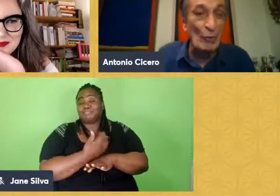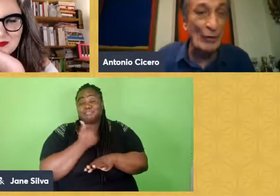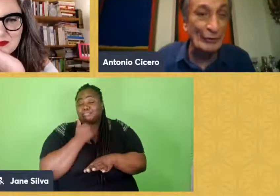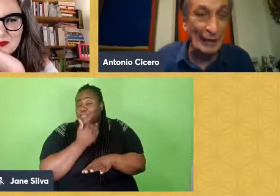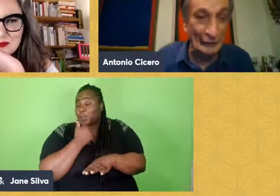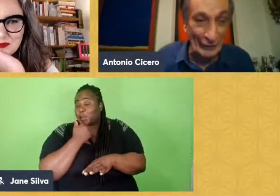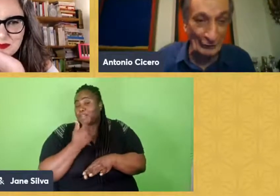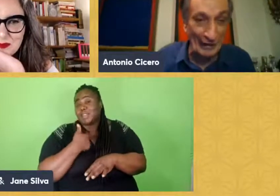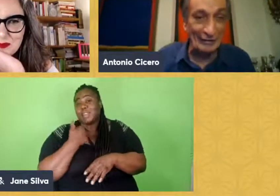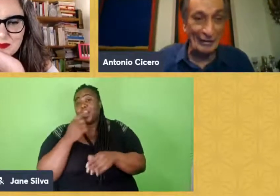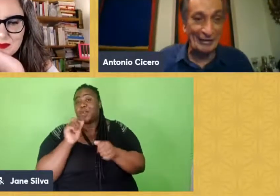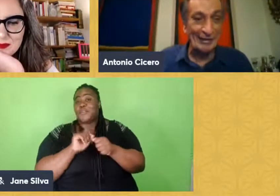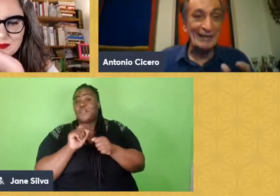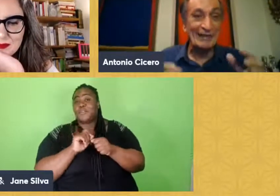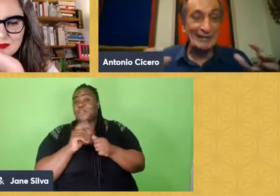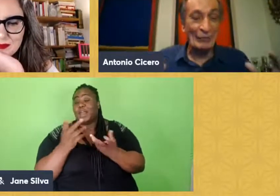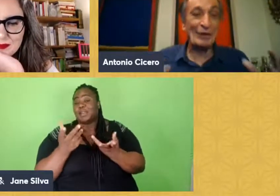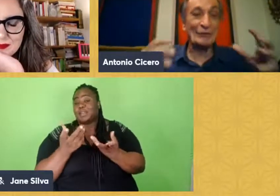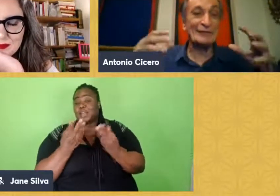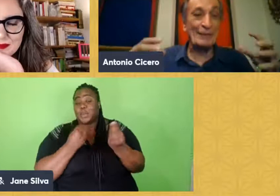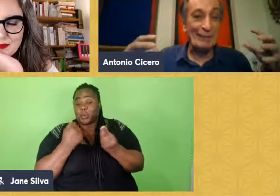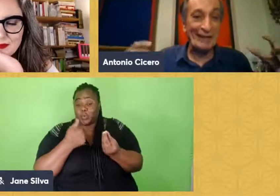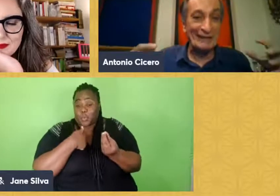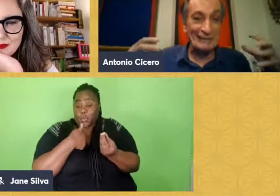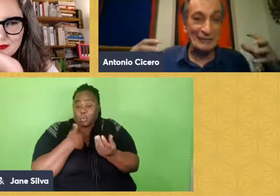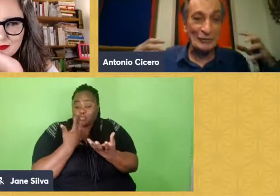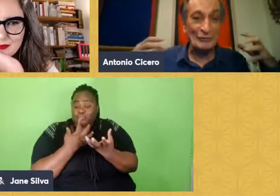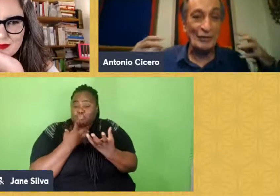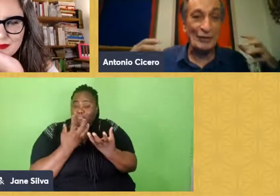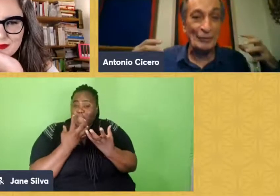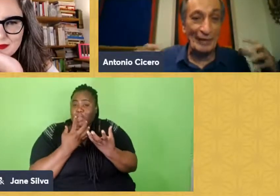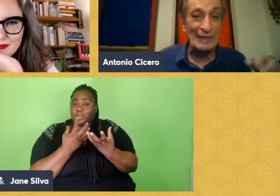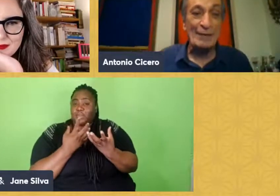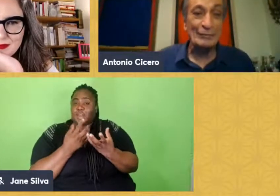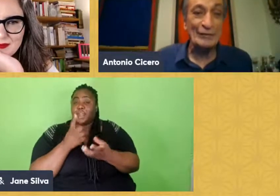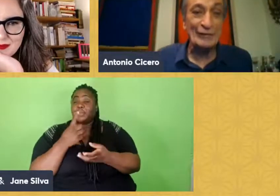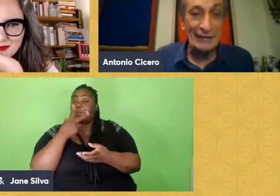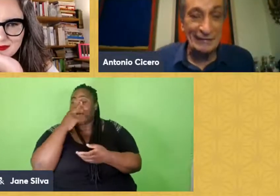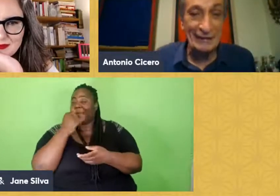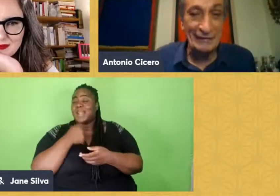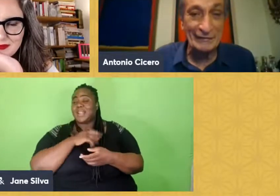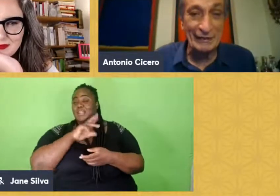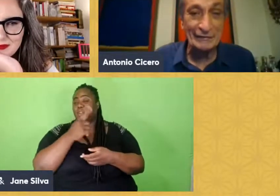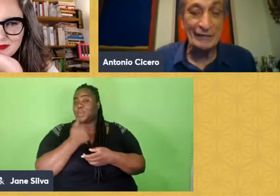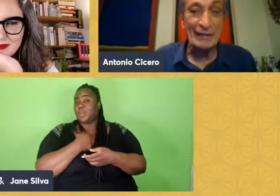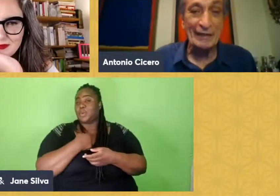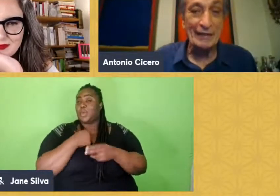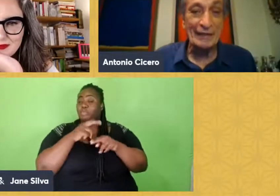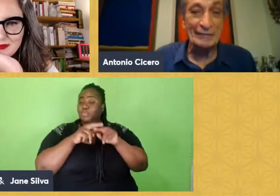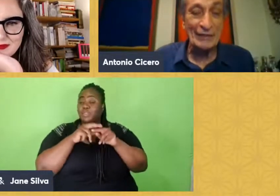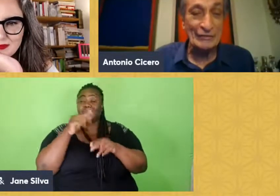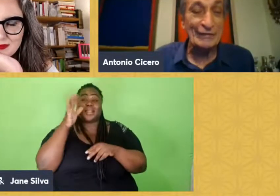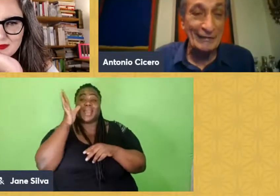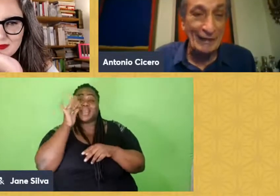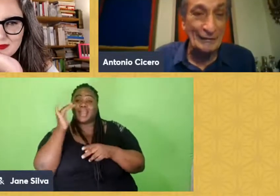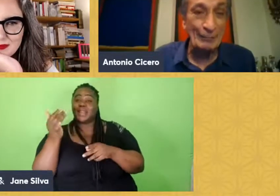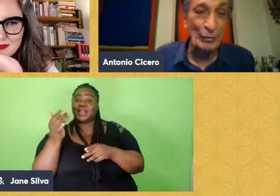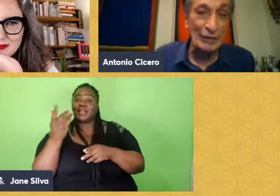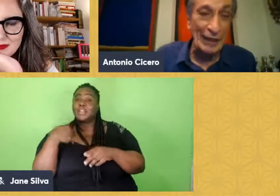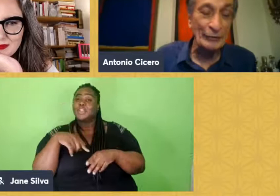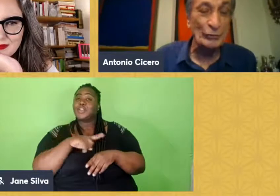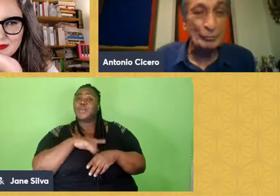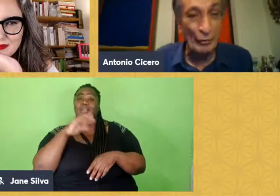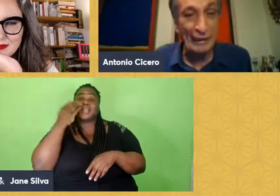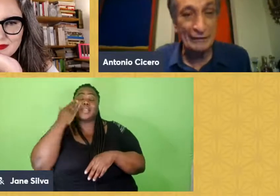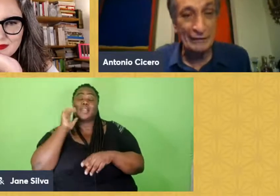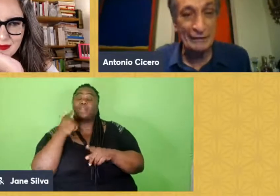fazer como eu quero, não. Aquilo ali é uma coisa que parece que não sou eu, mas por isso é que é interessante e aí a gente entende por